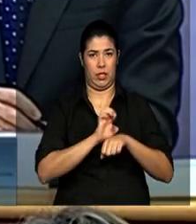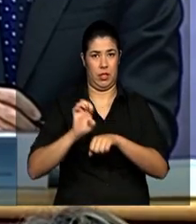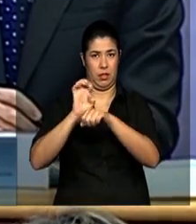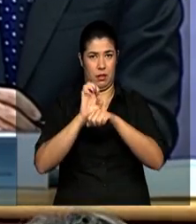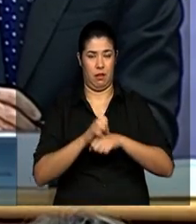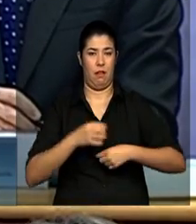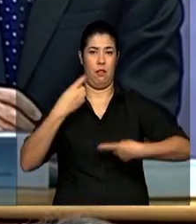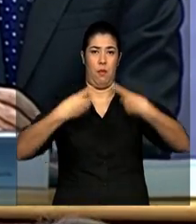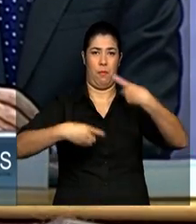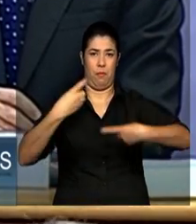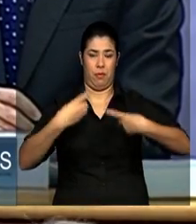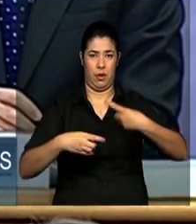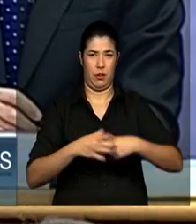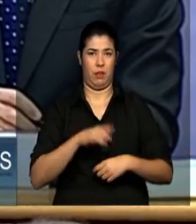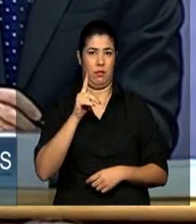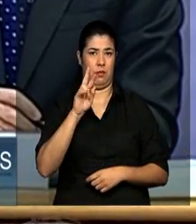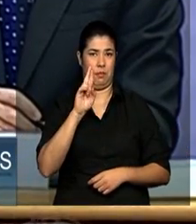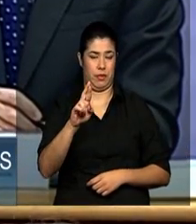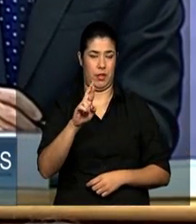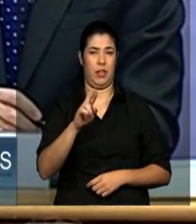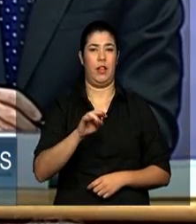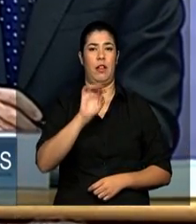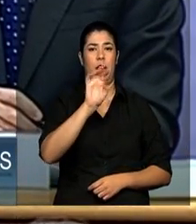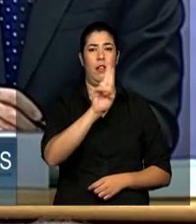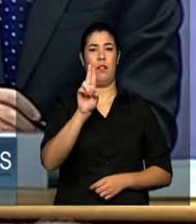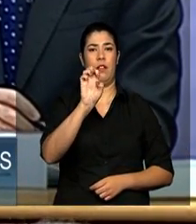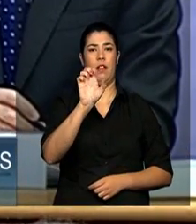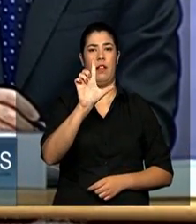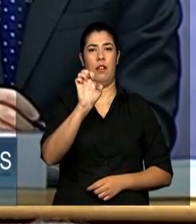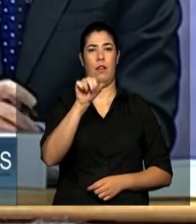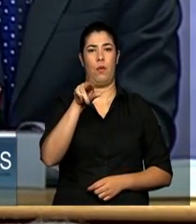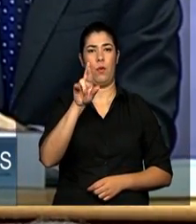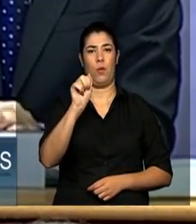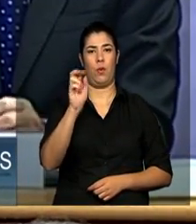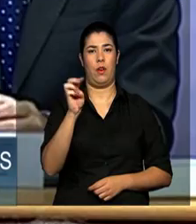para as Mulheres da Presidência da República, Eleonora Menicucci.